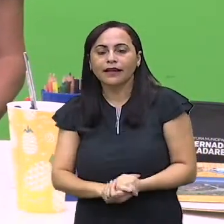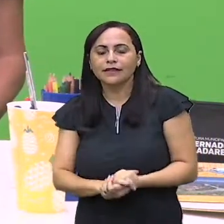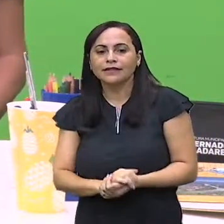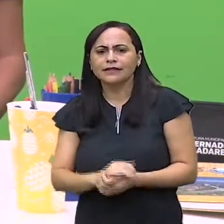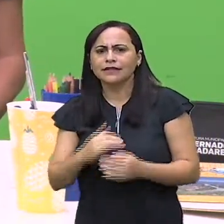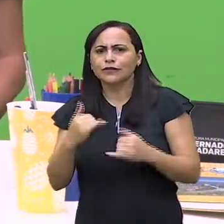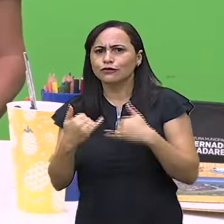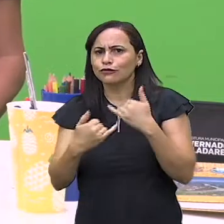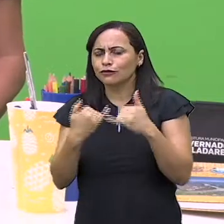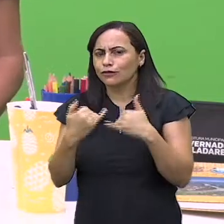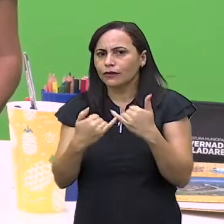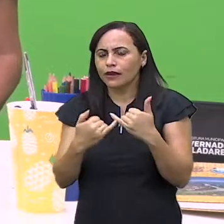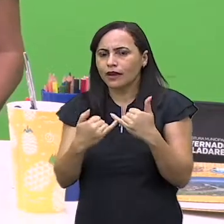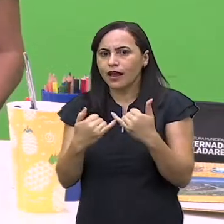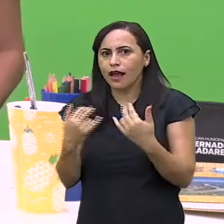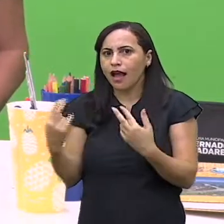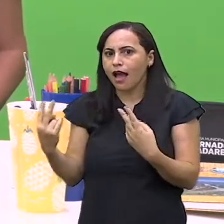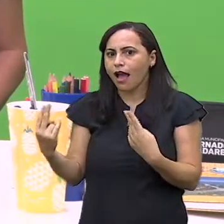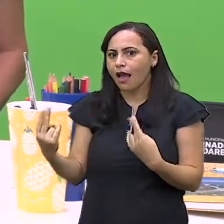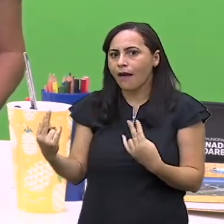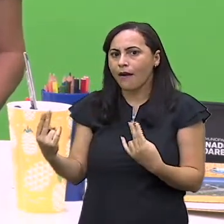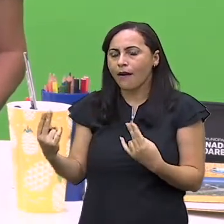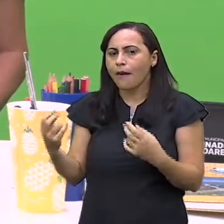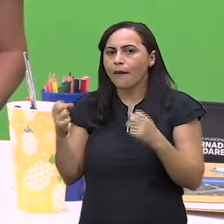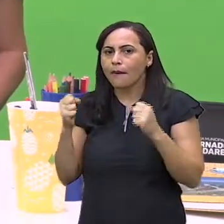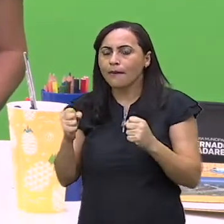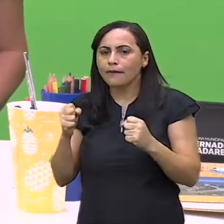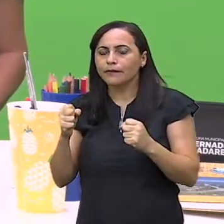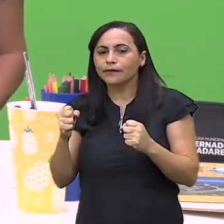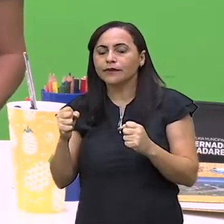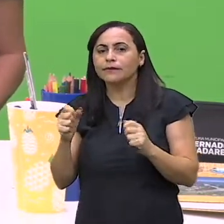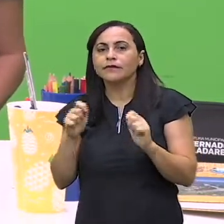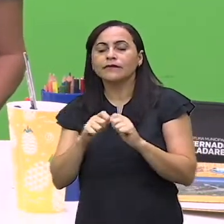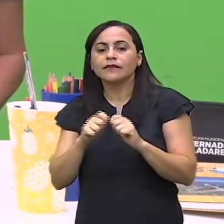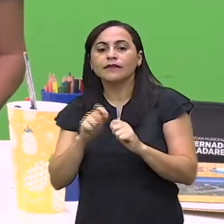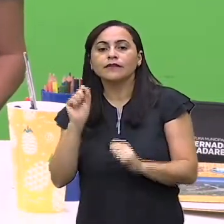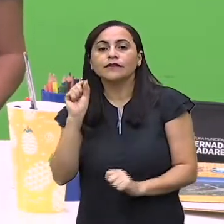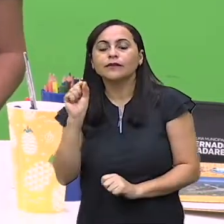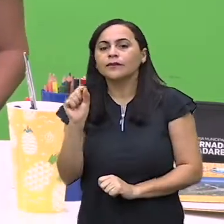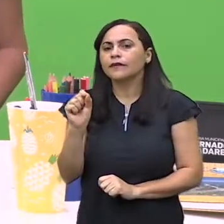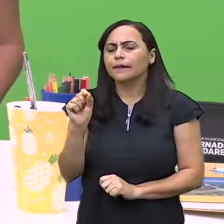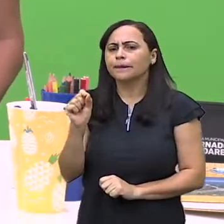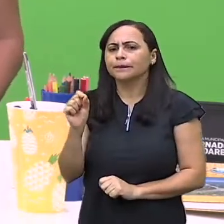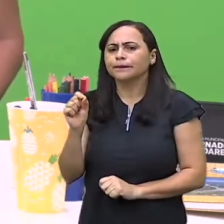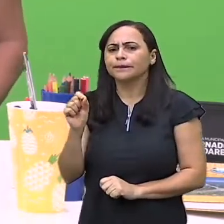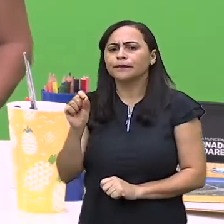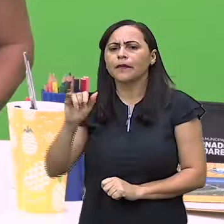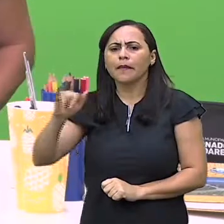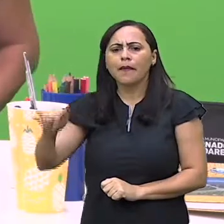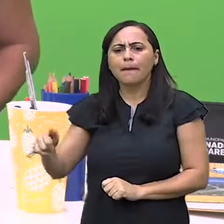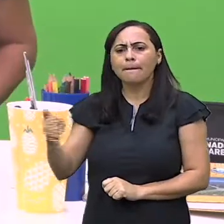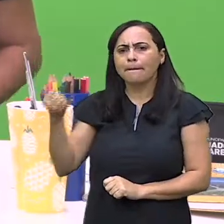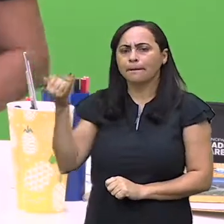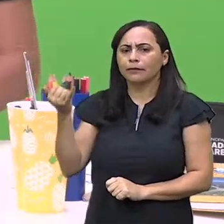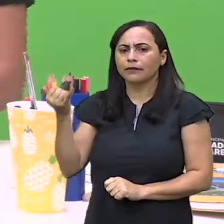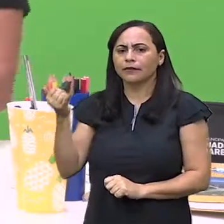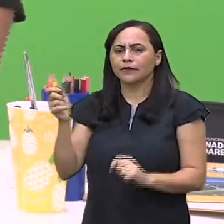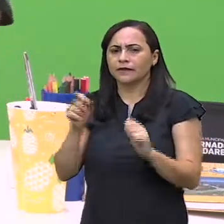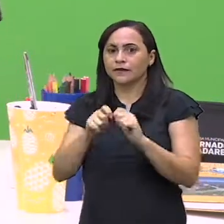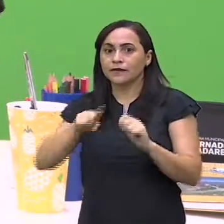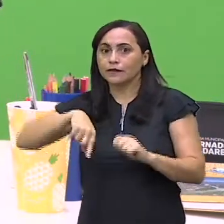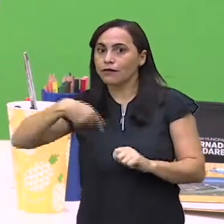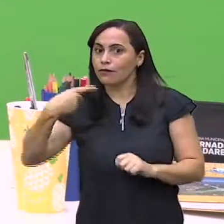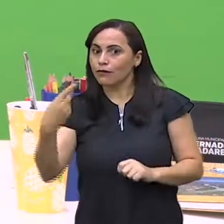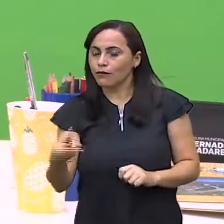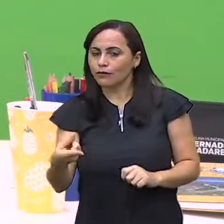nós podemos aproveitar as cartelas e fazer um outro jogo. É mesmo? Sim, vamos tirar aqui.